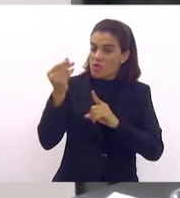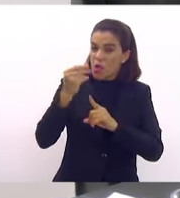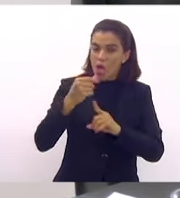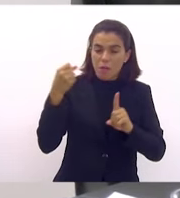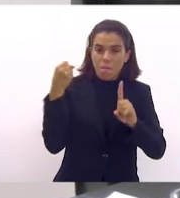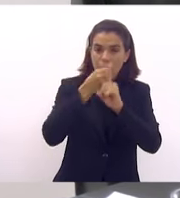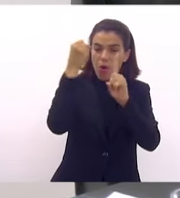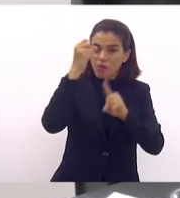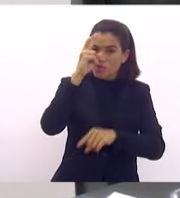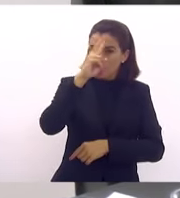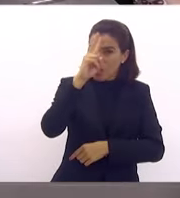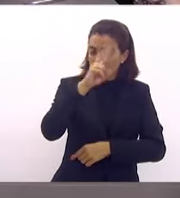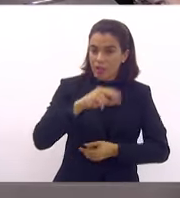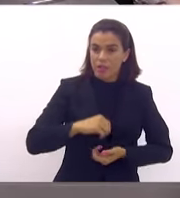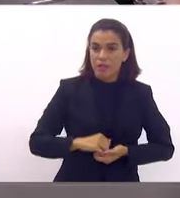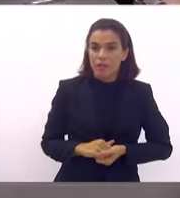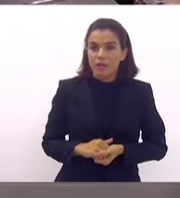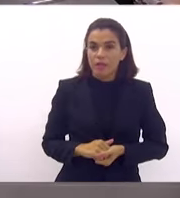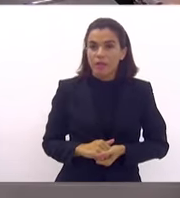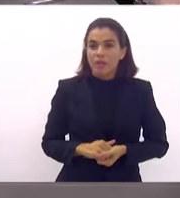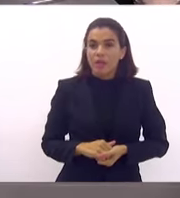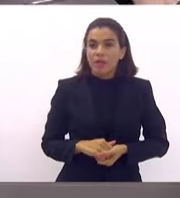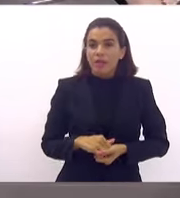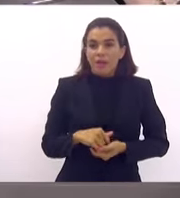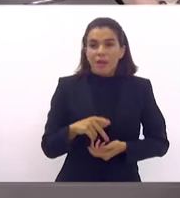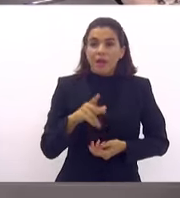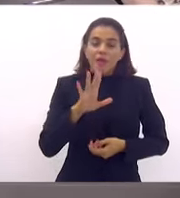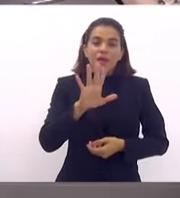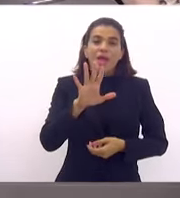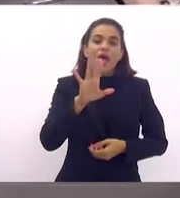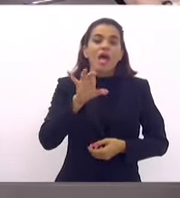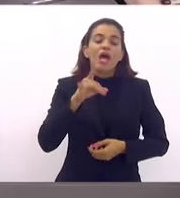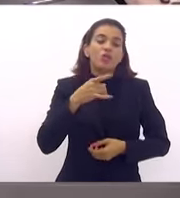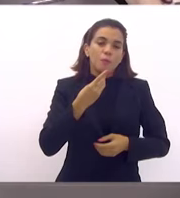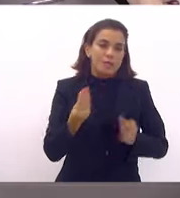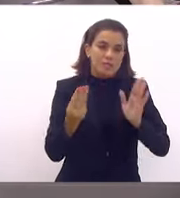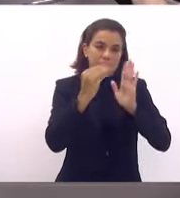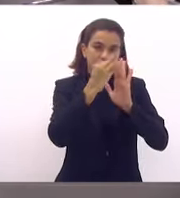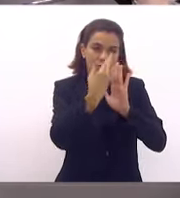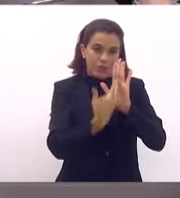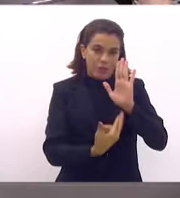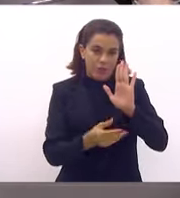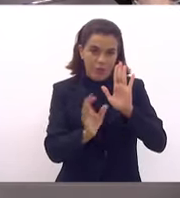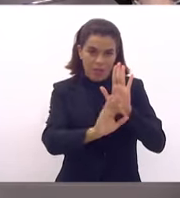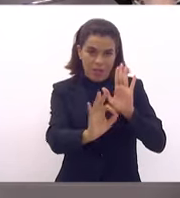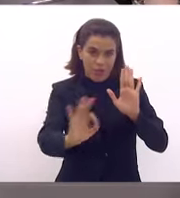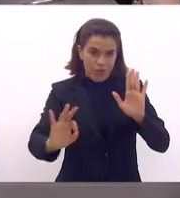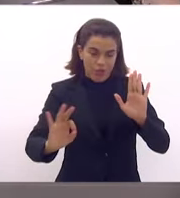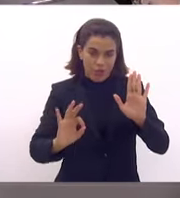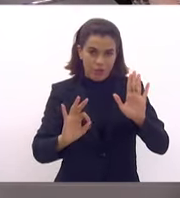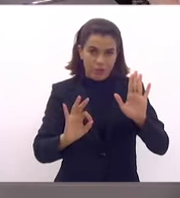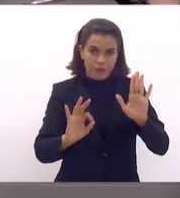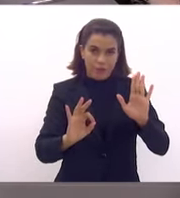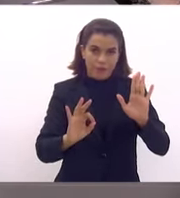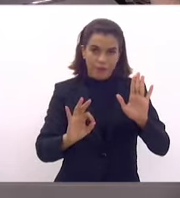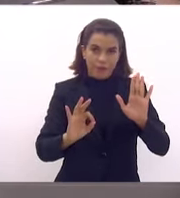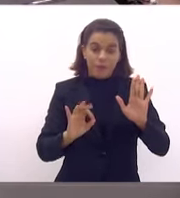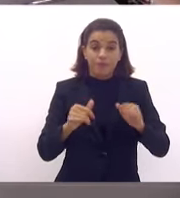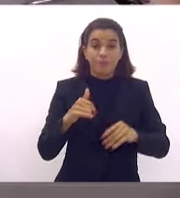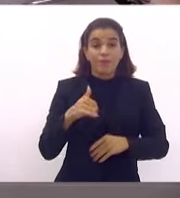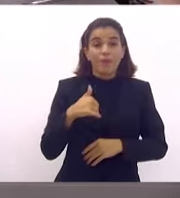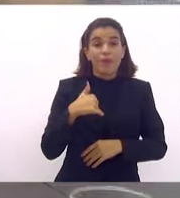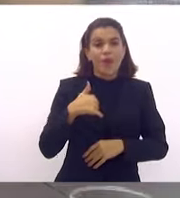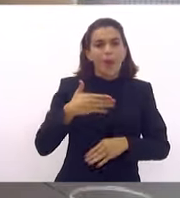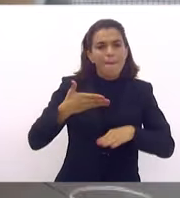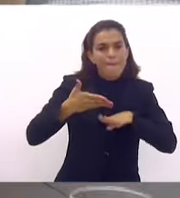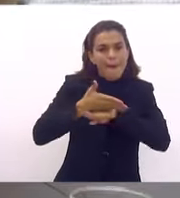CCJ, que eu vou fazer, mas é só espiritual, não é para constar no relatório. É dizer que a